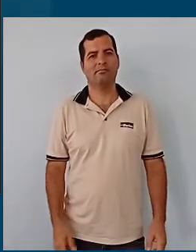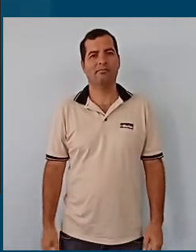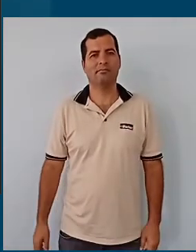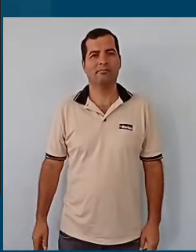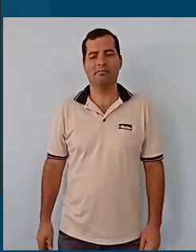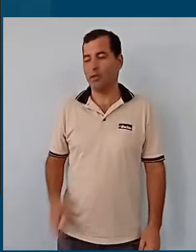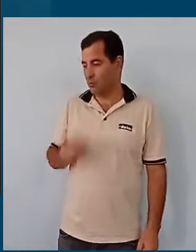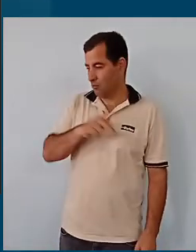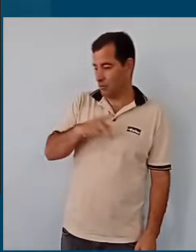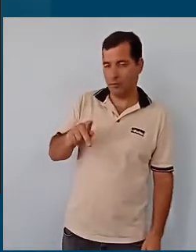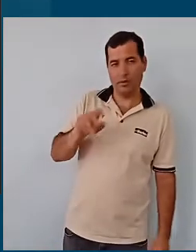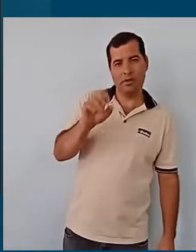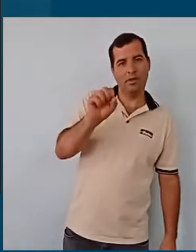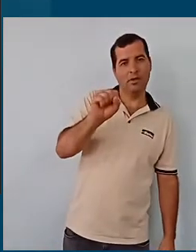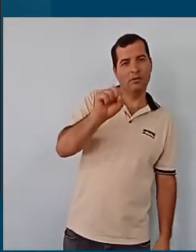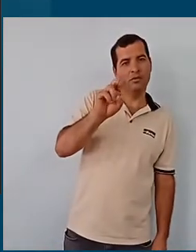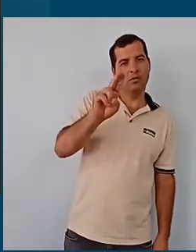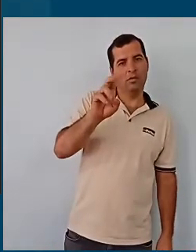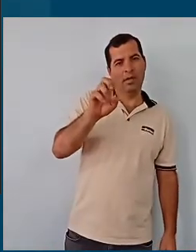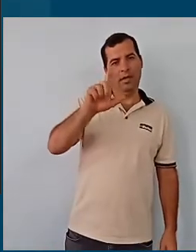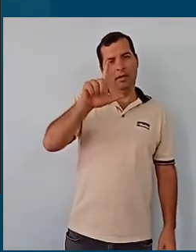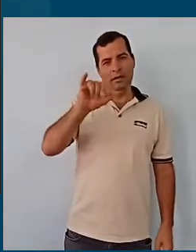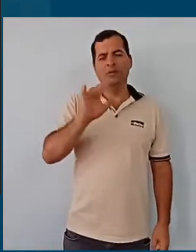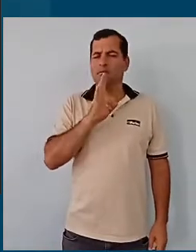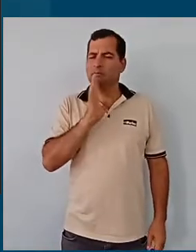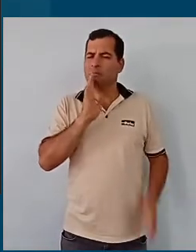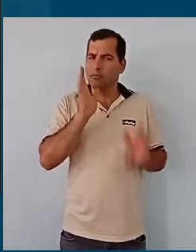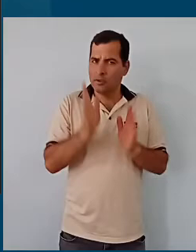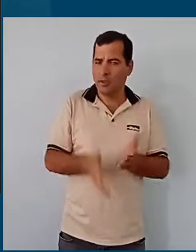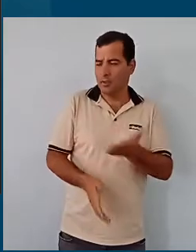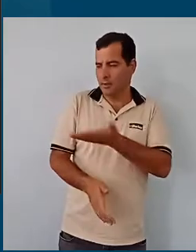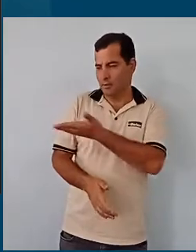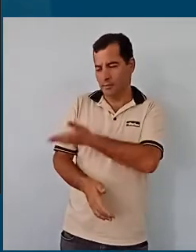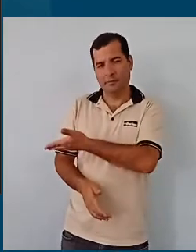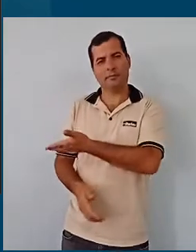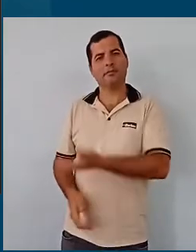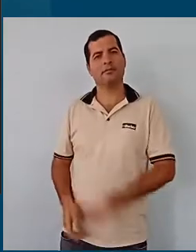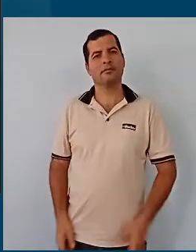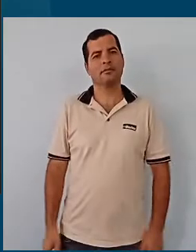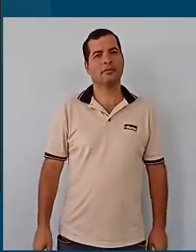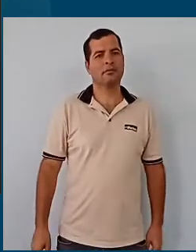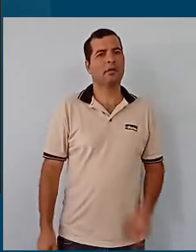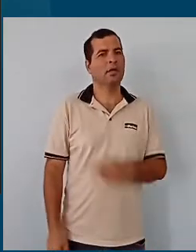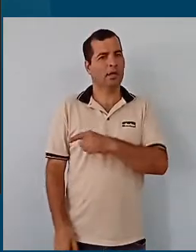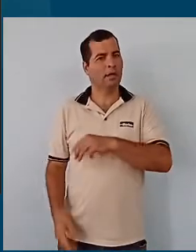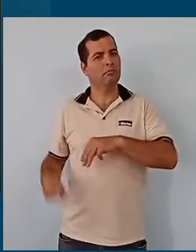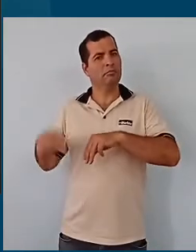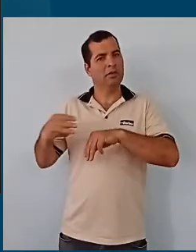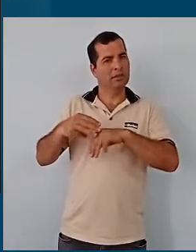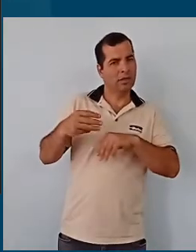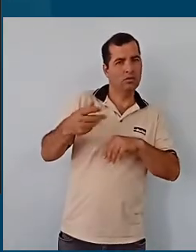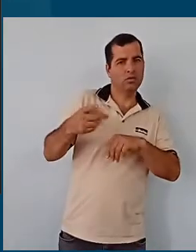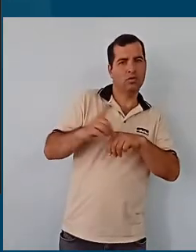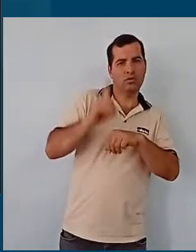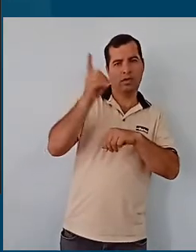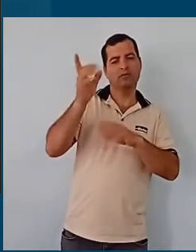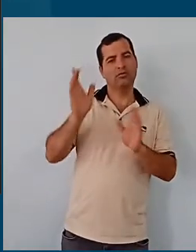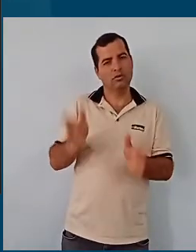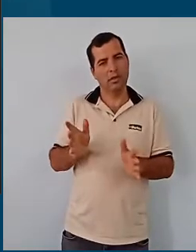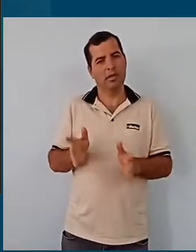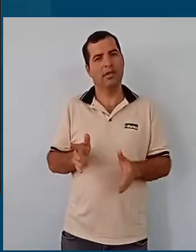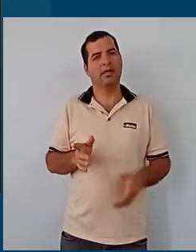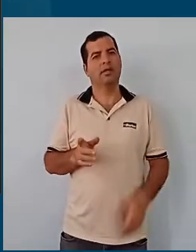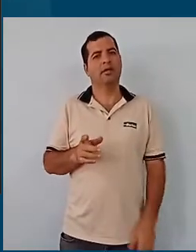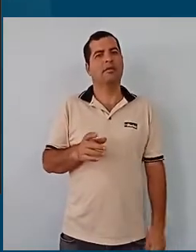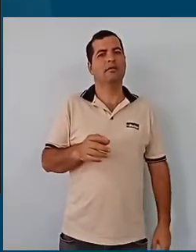A professora Sueli, vocês já conhecem, né, mas ela tem mestrado e doutorado pela Universidade Federal de